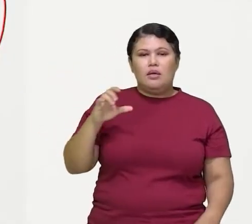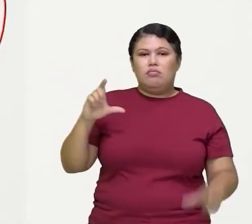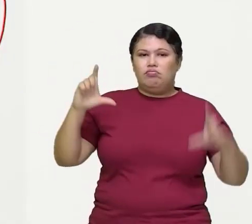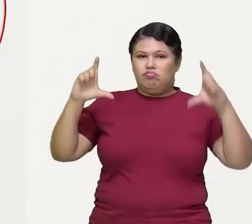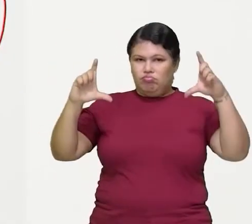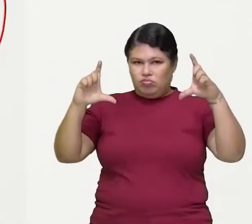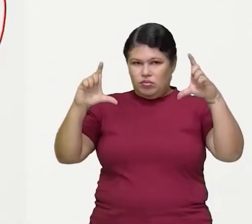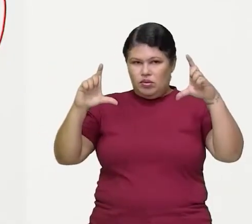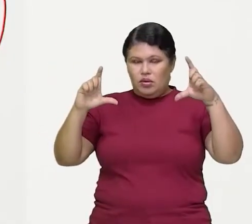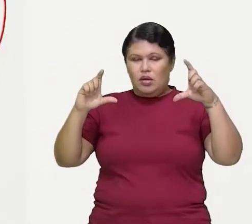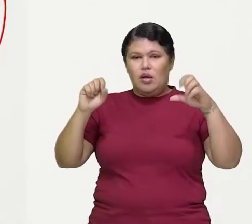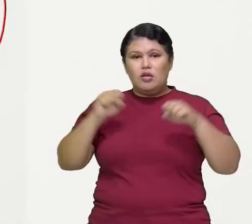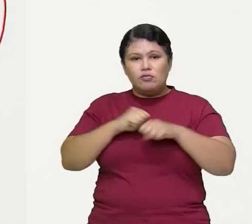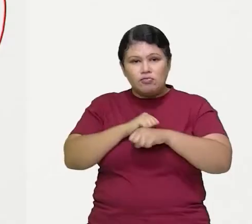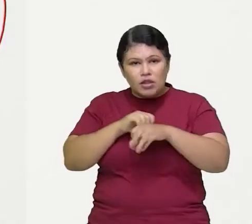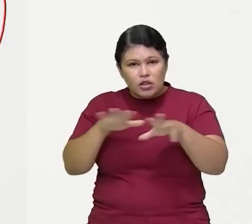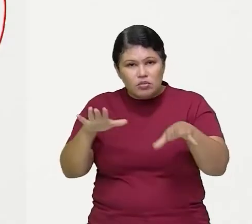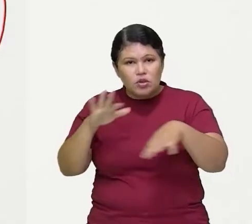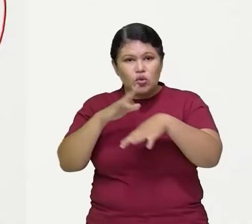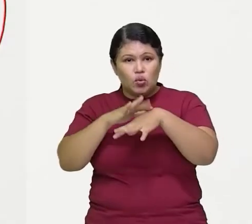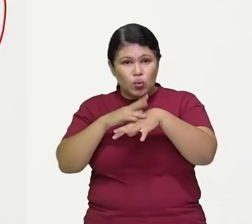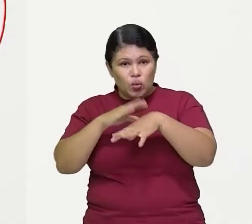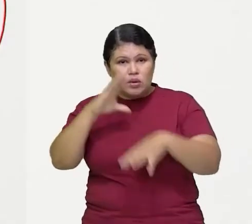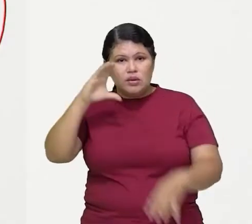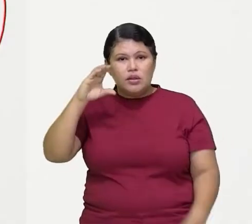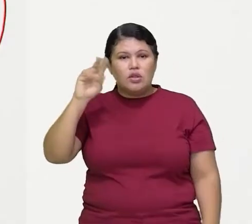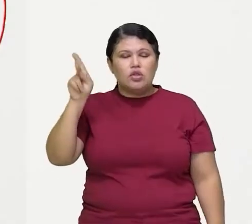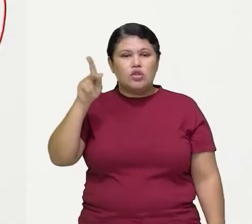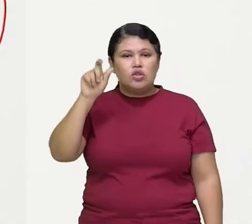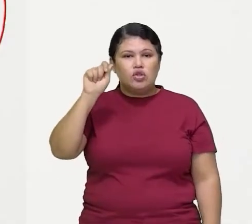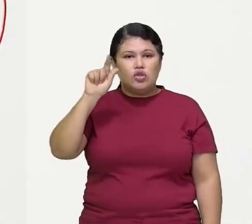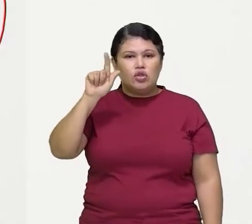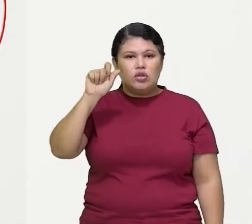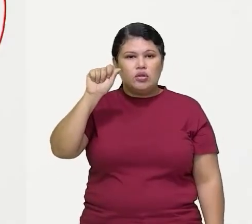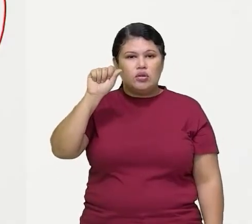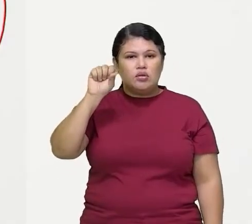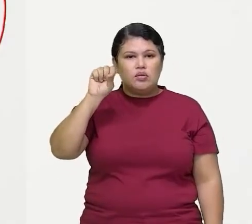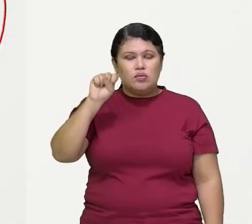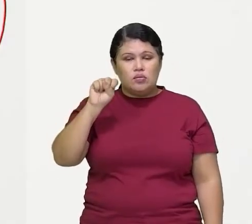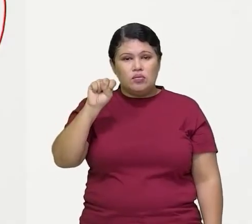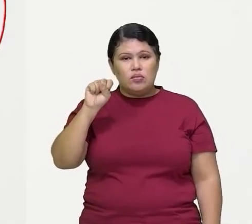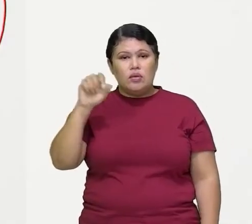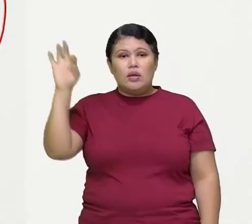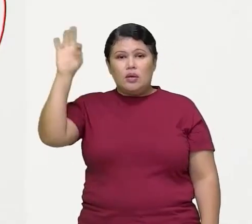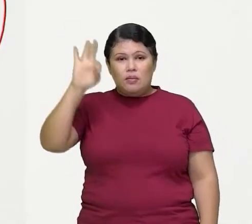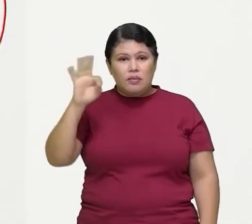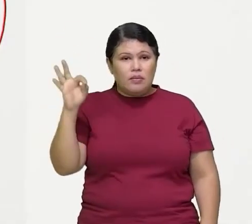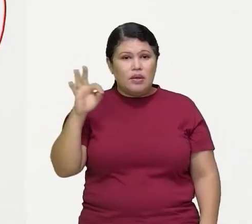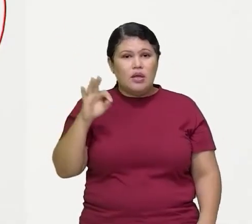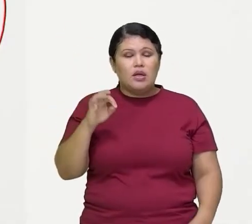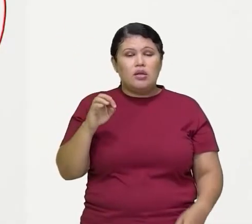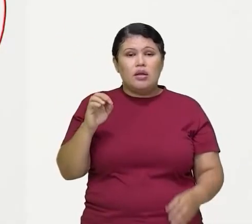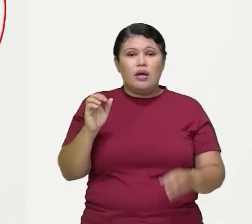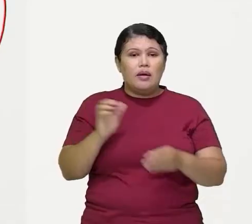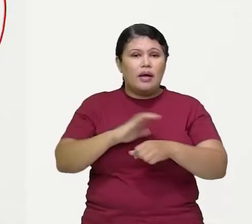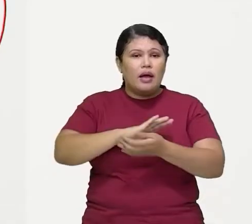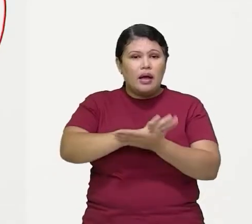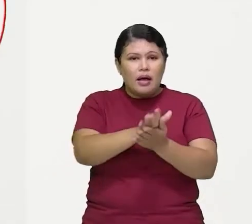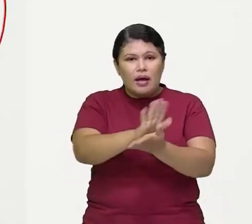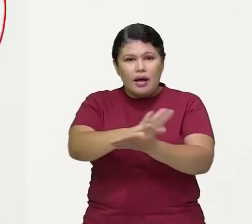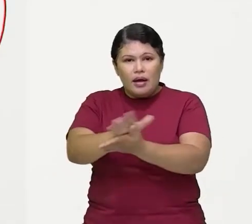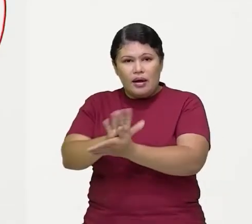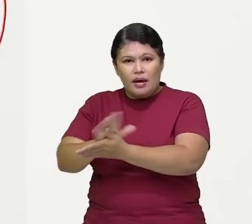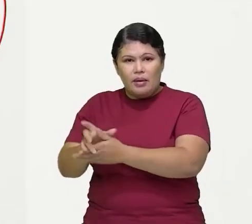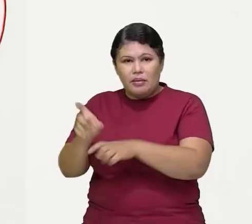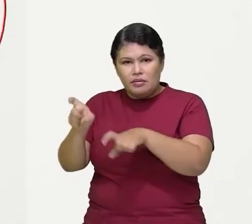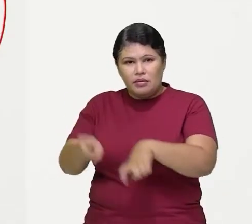da doença de Chagas, está sendo gradativamente erradicado de nossas áreas rurais.